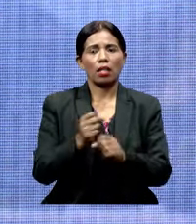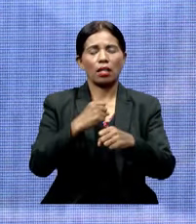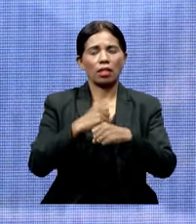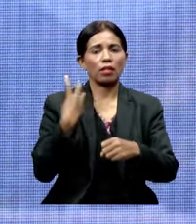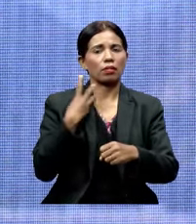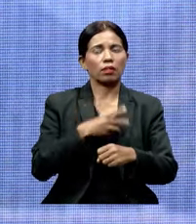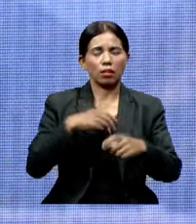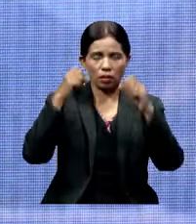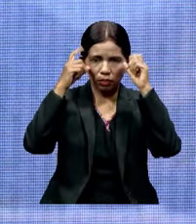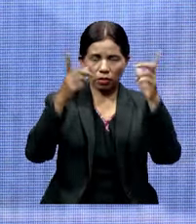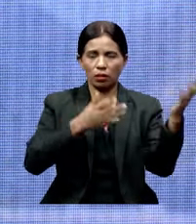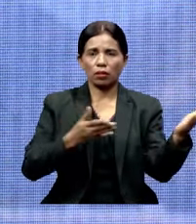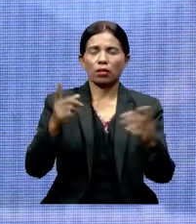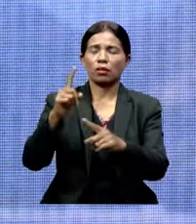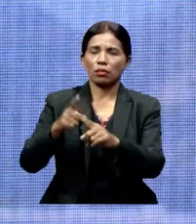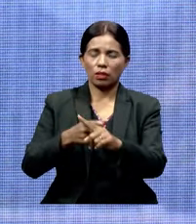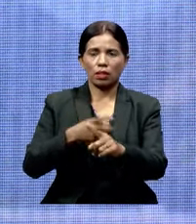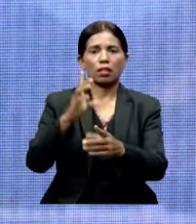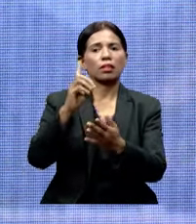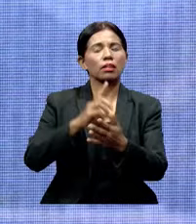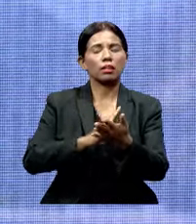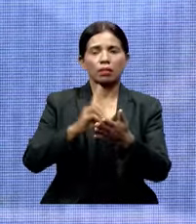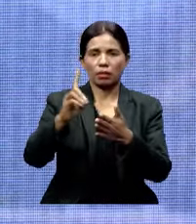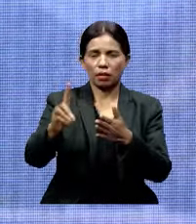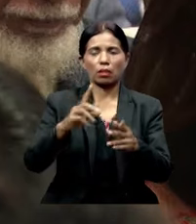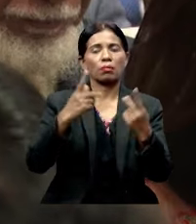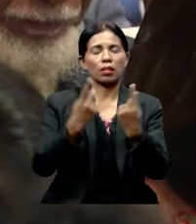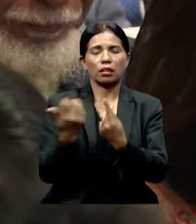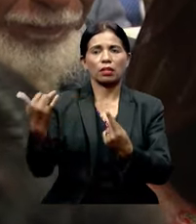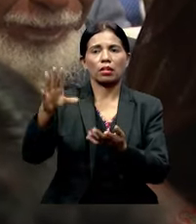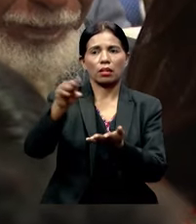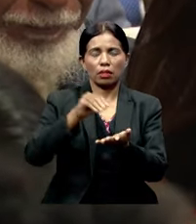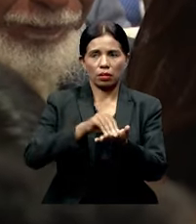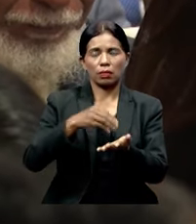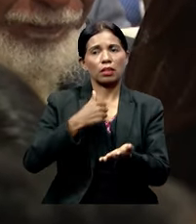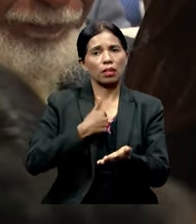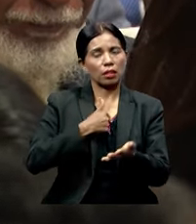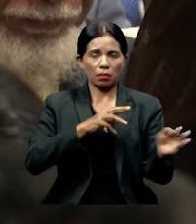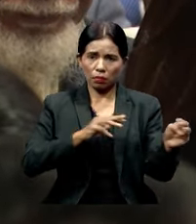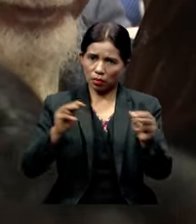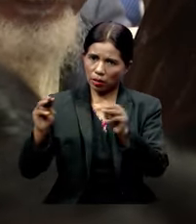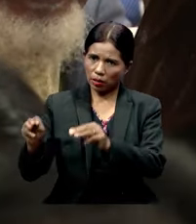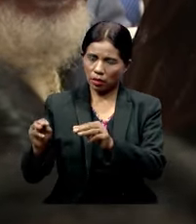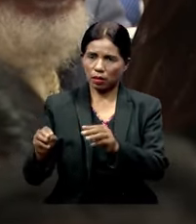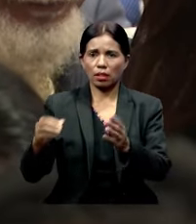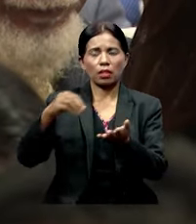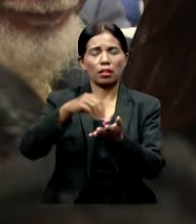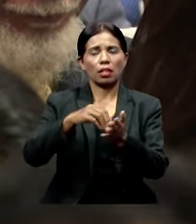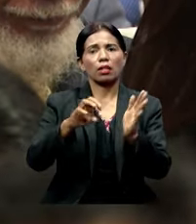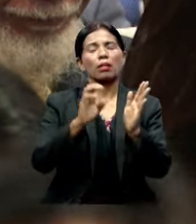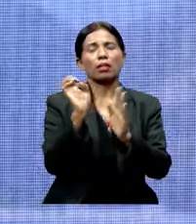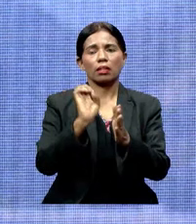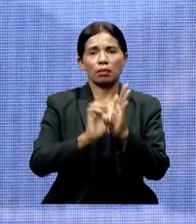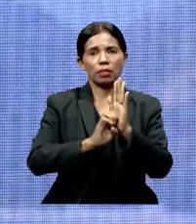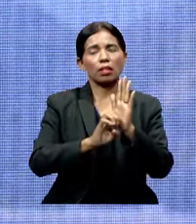fodak loridet fulang ka semana. Empresa sira tenki adapta sirnean ba mudansa ne no tenki kria modelus negosis